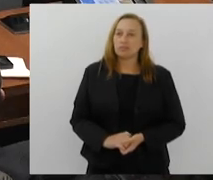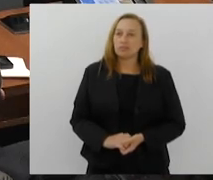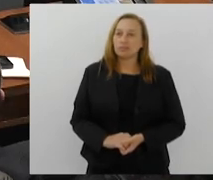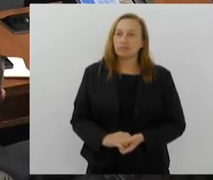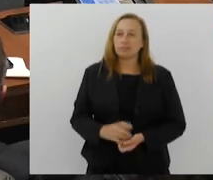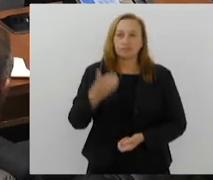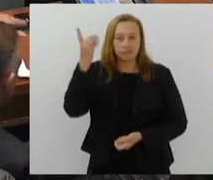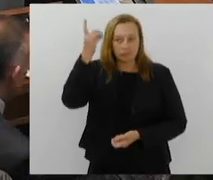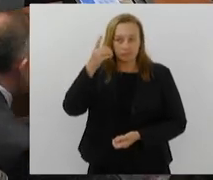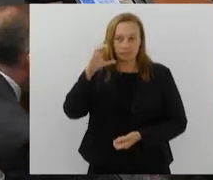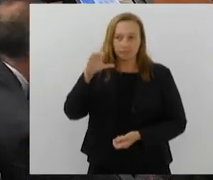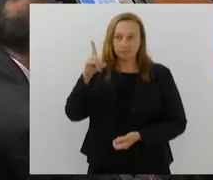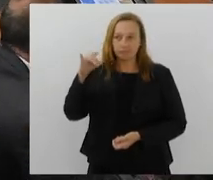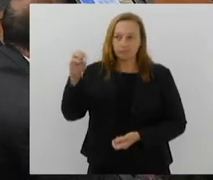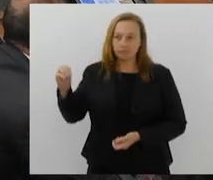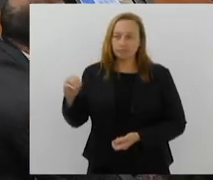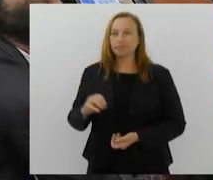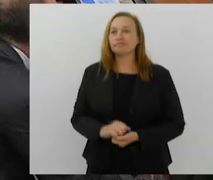Caiado.